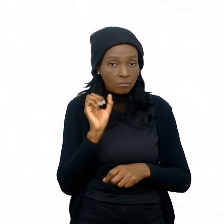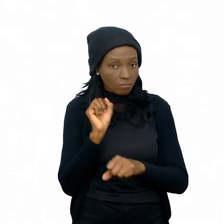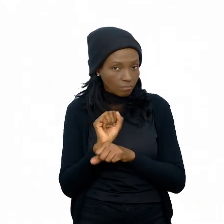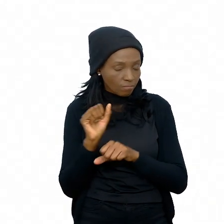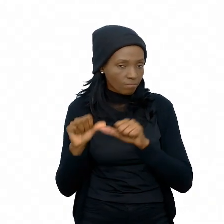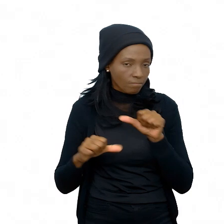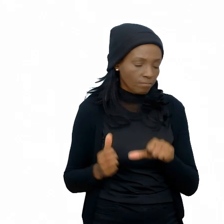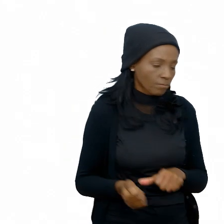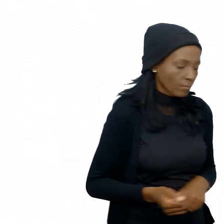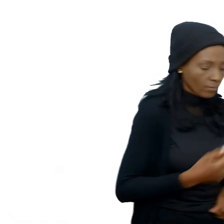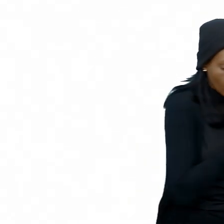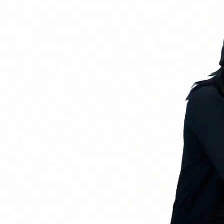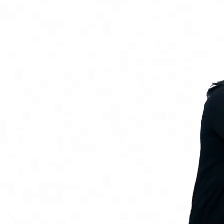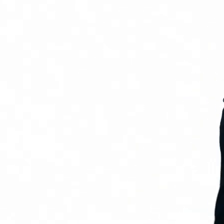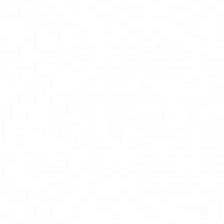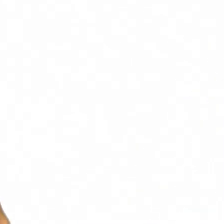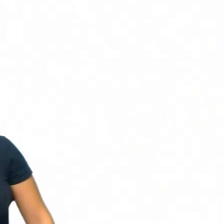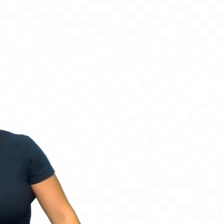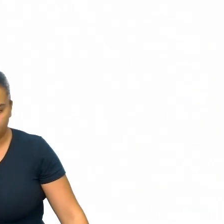Bom,